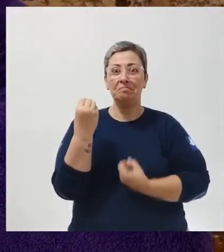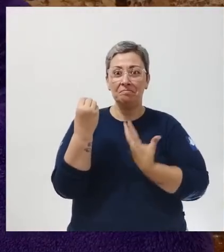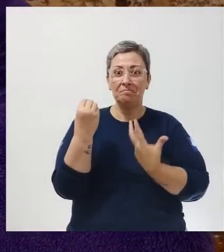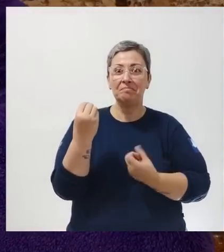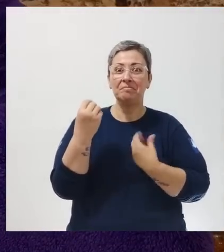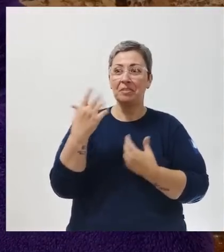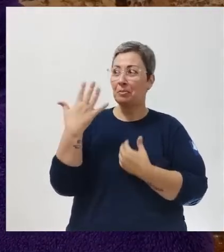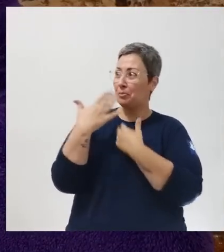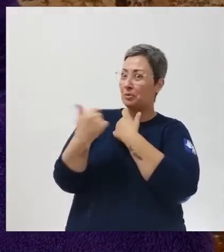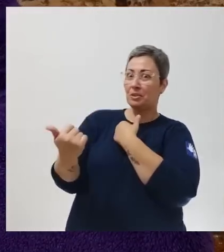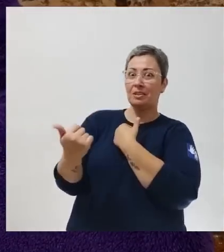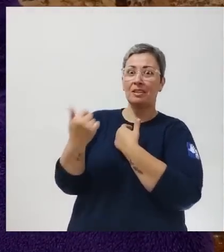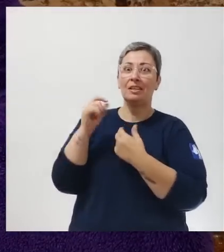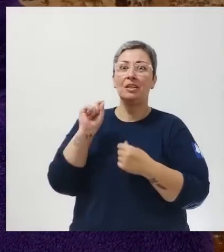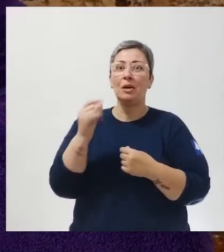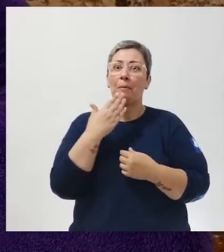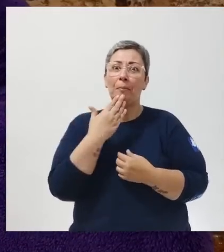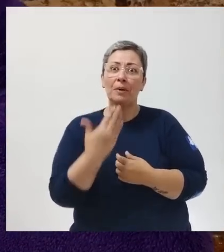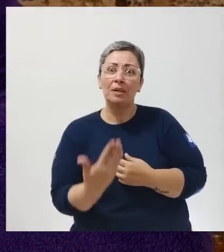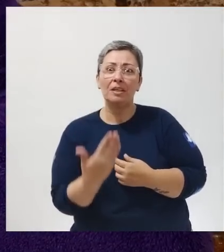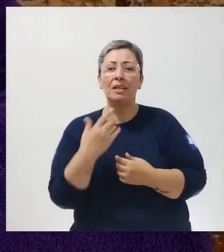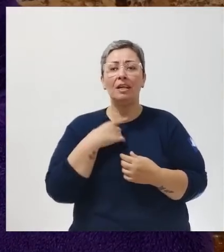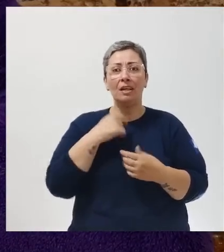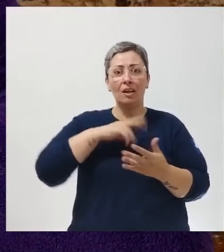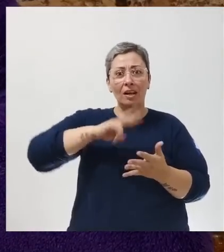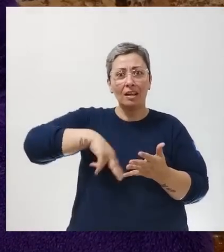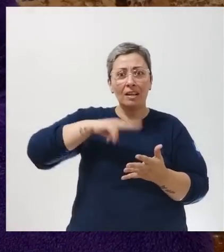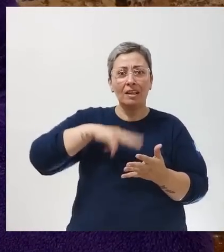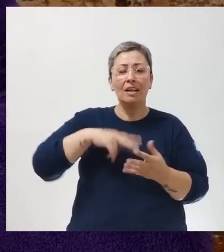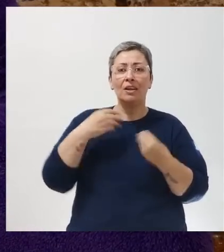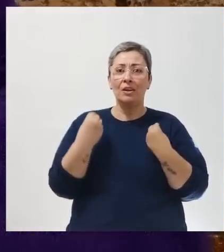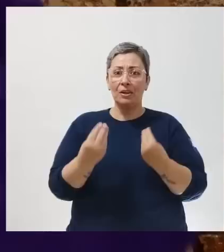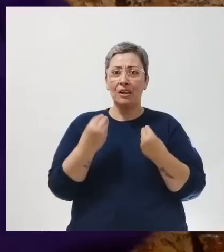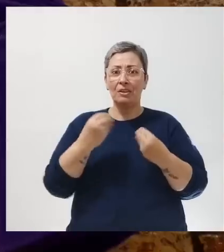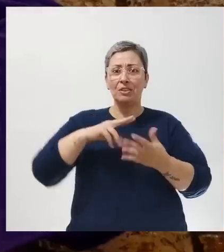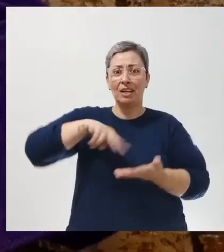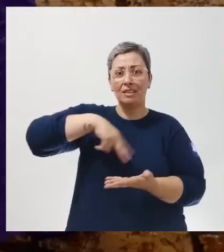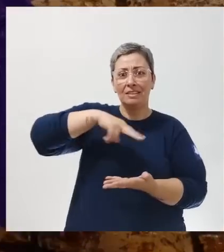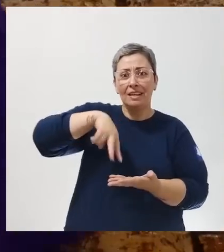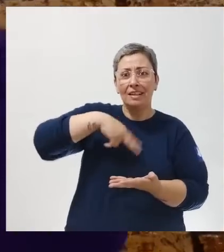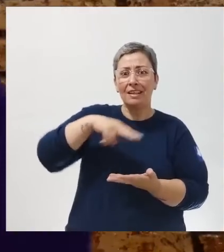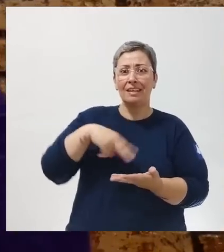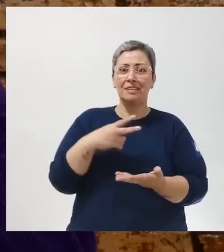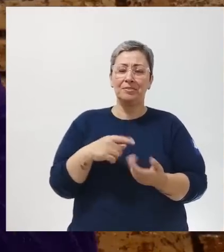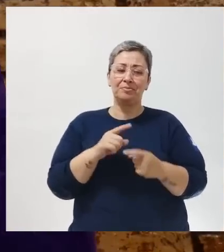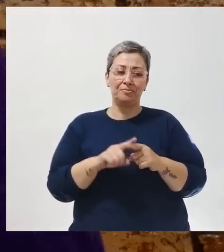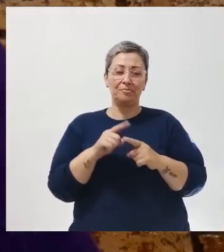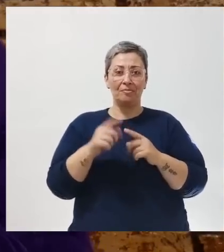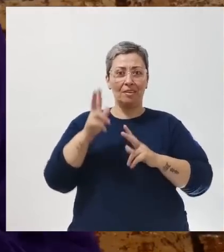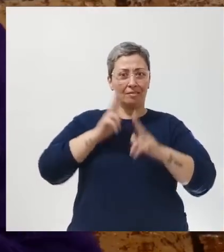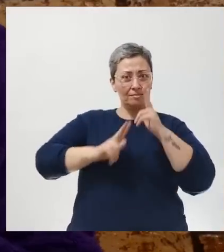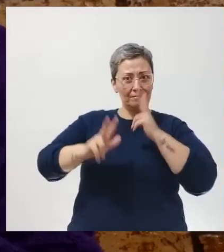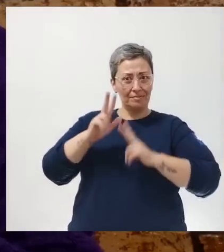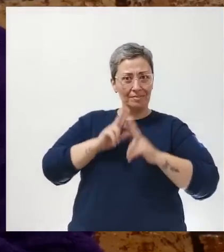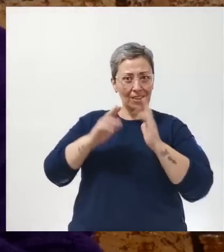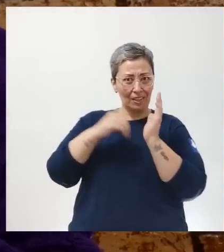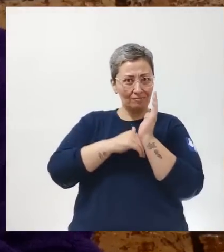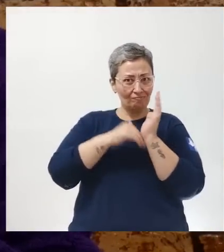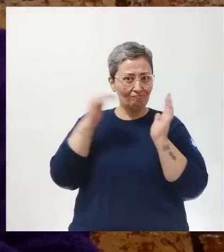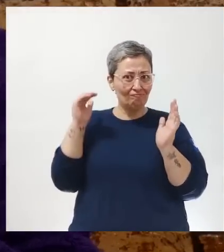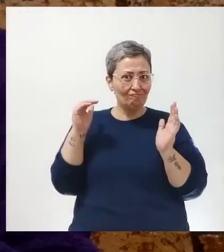e acenaram para mim e pediram para ser lidos e dançaram e me contaram